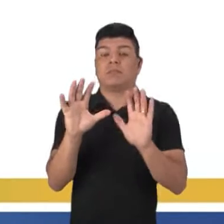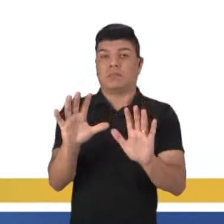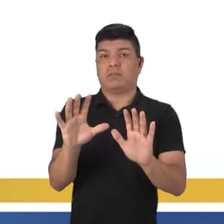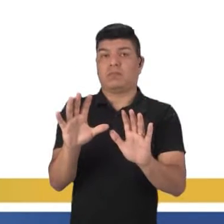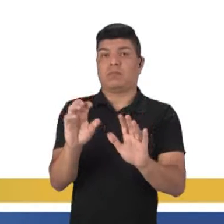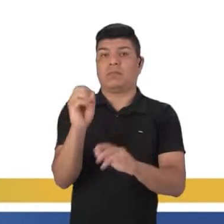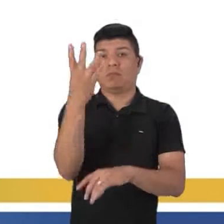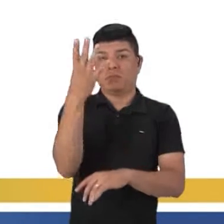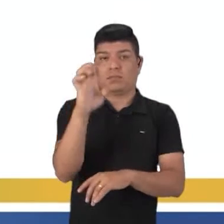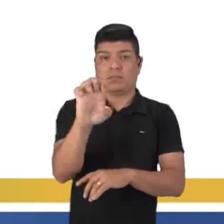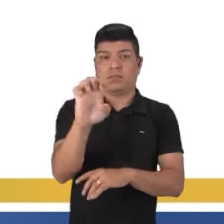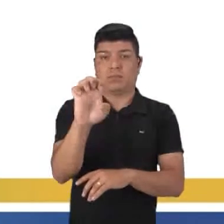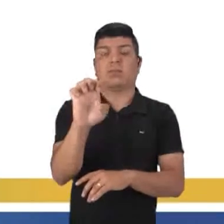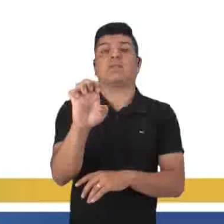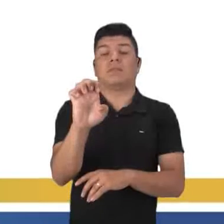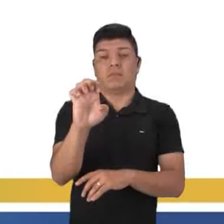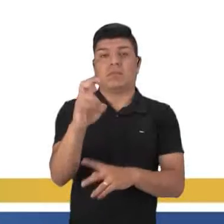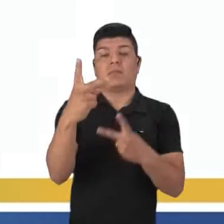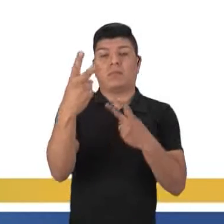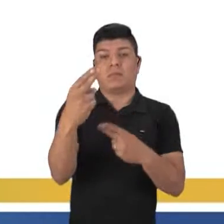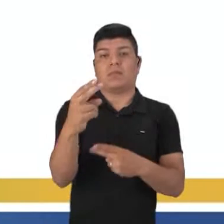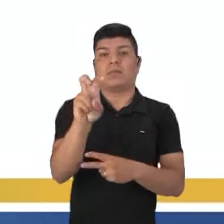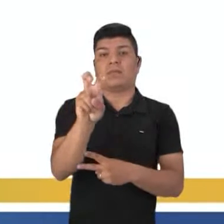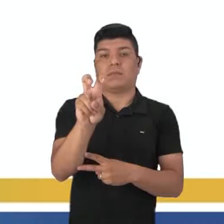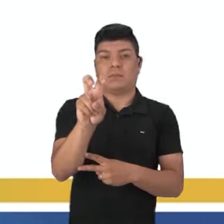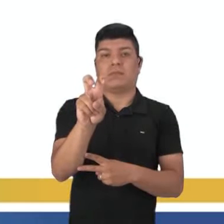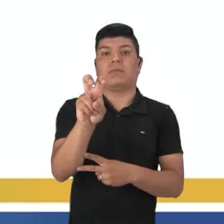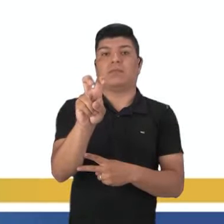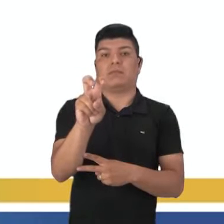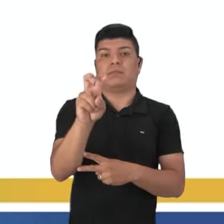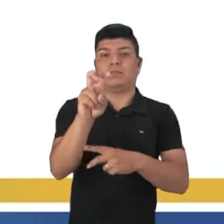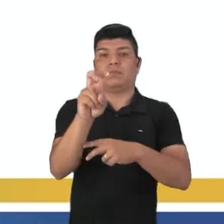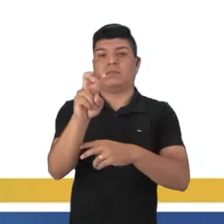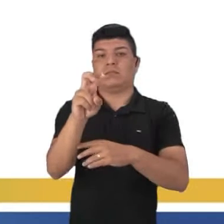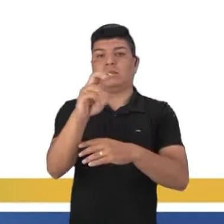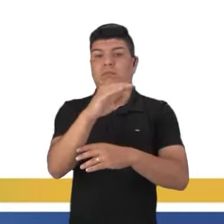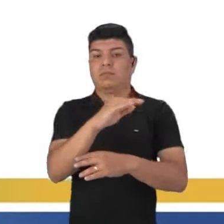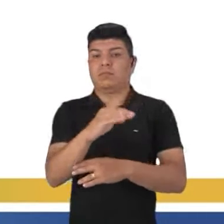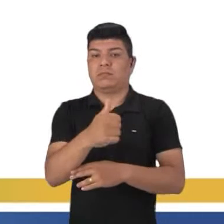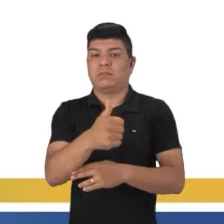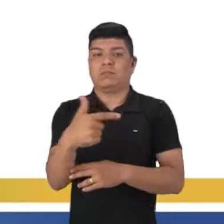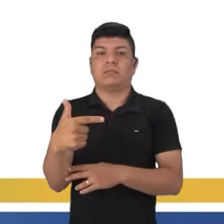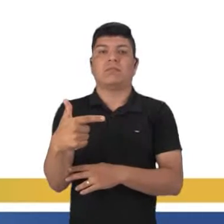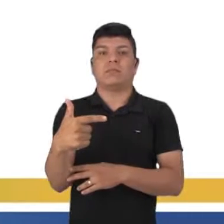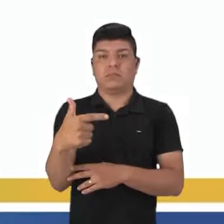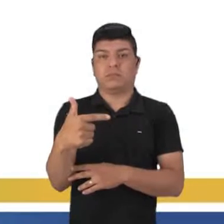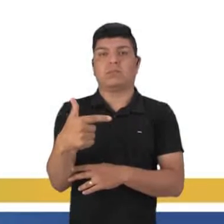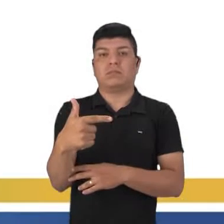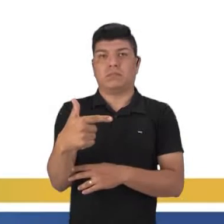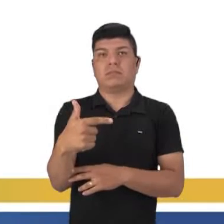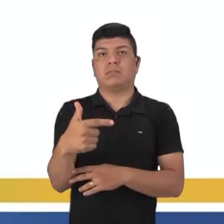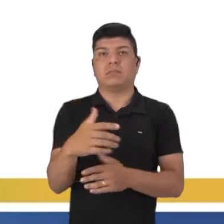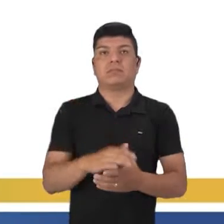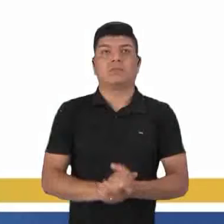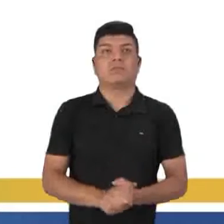do evento E acontecer é igual a 5 sobre 12, Ou 5 em